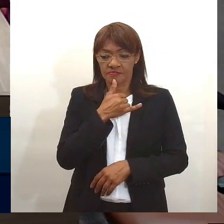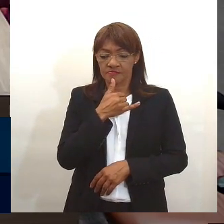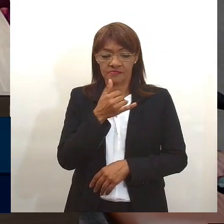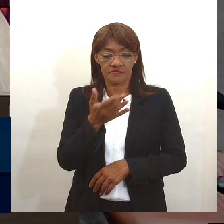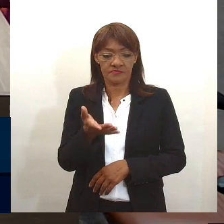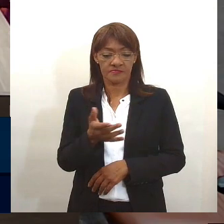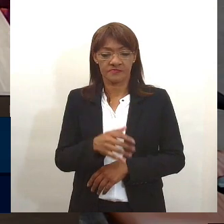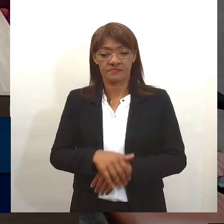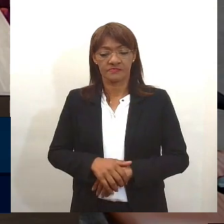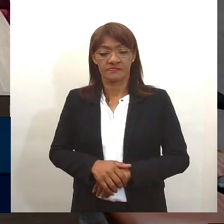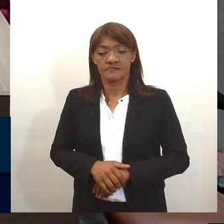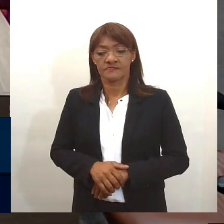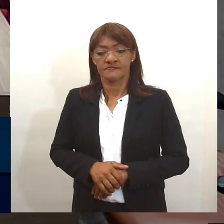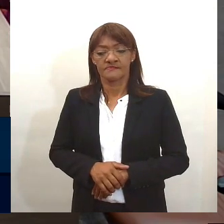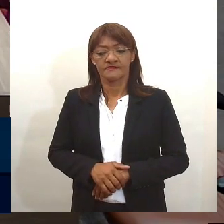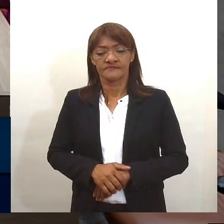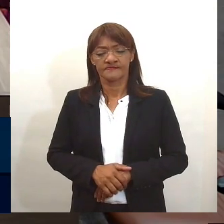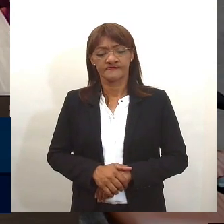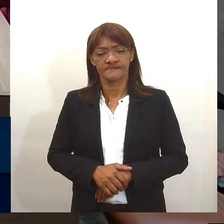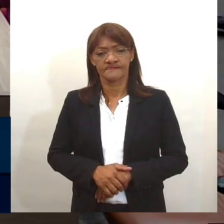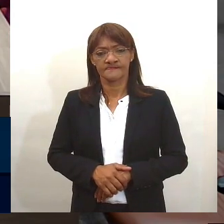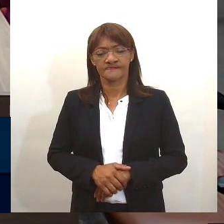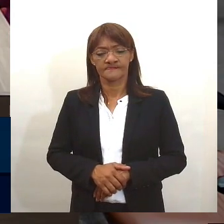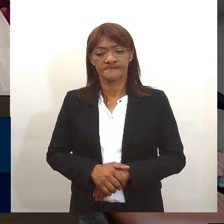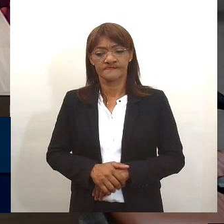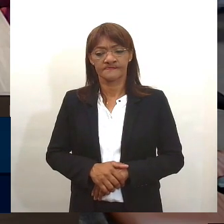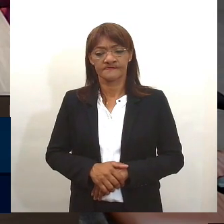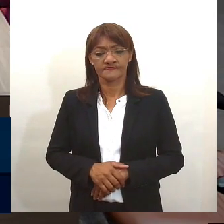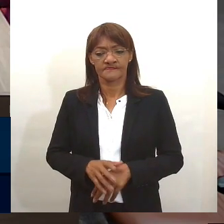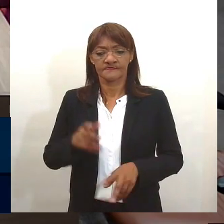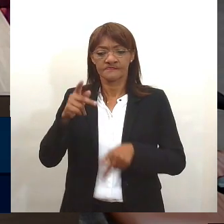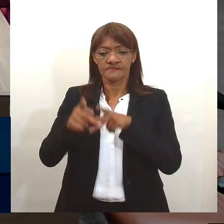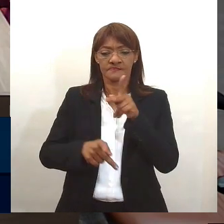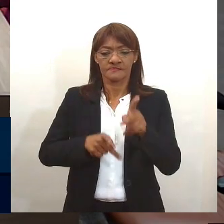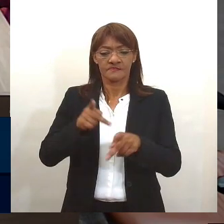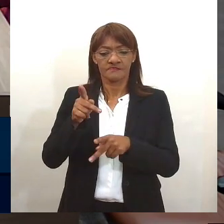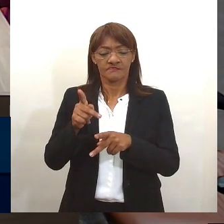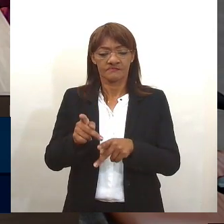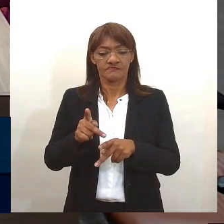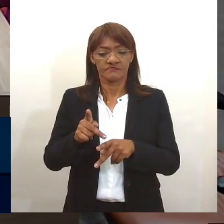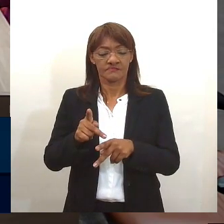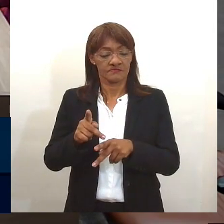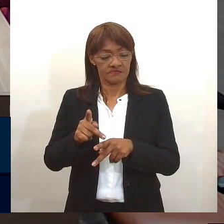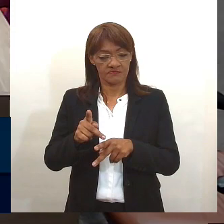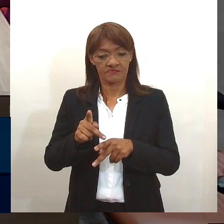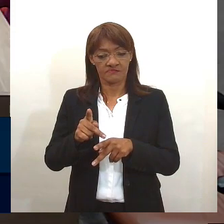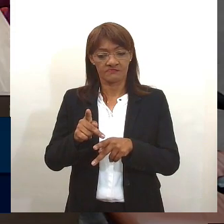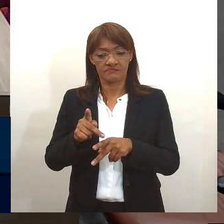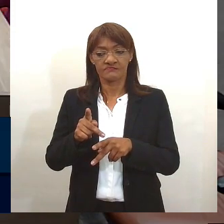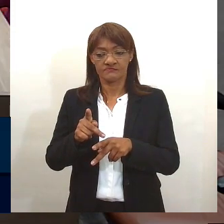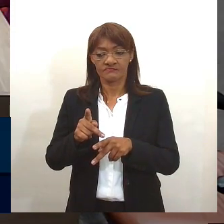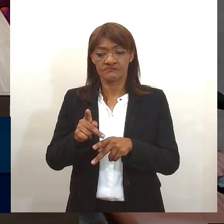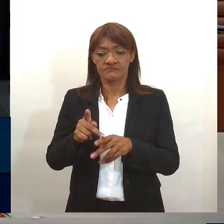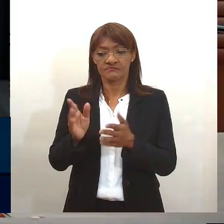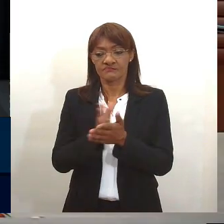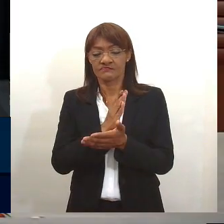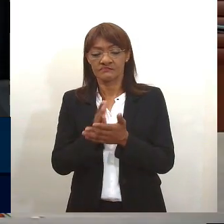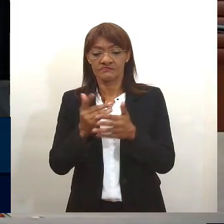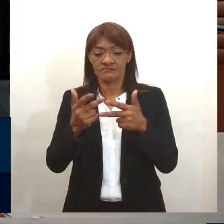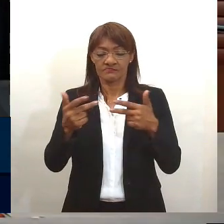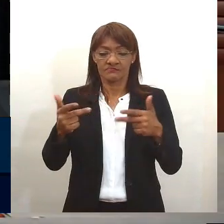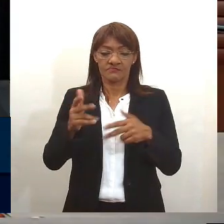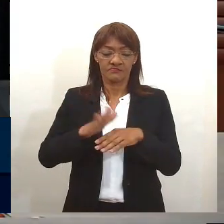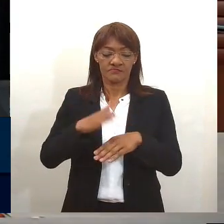a população que mais sofre, né, com algumas questões derivadas de ajustes fiscais, né,